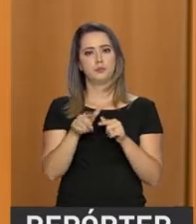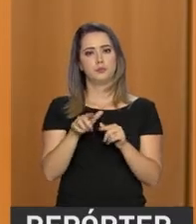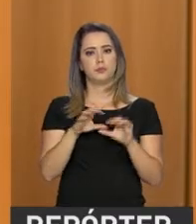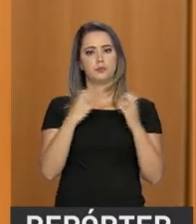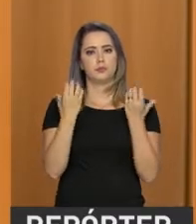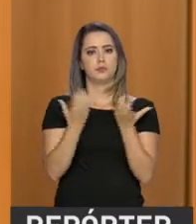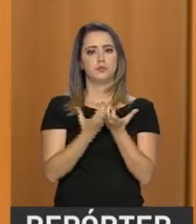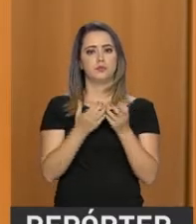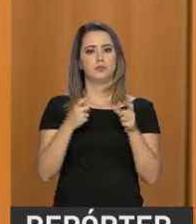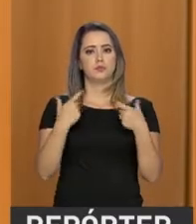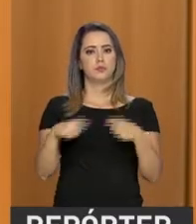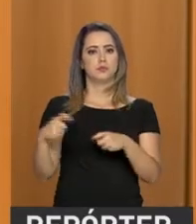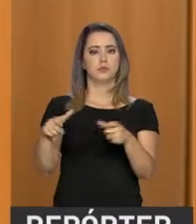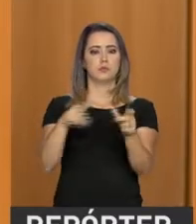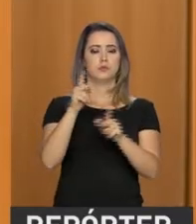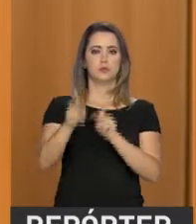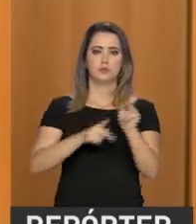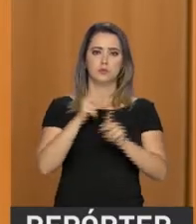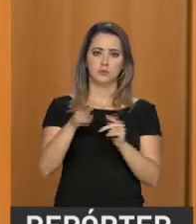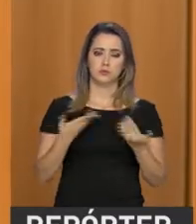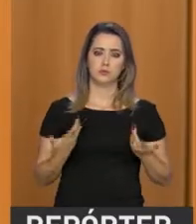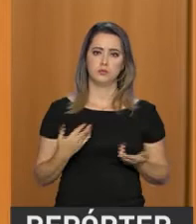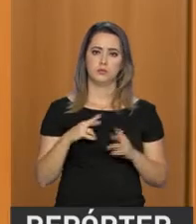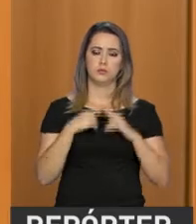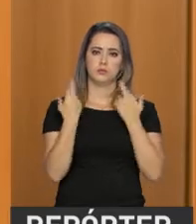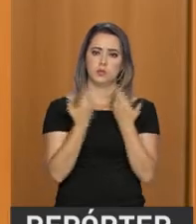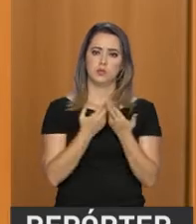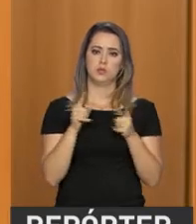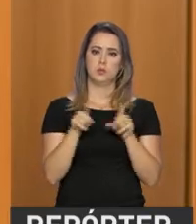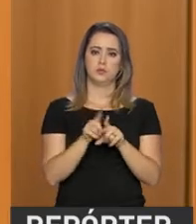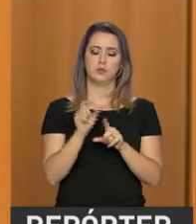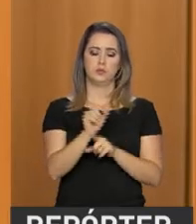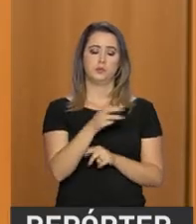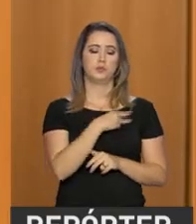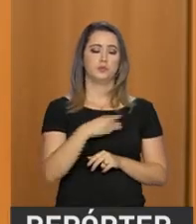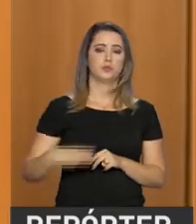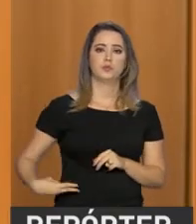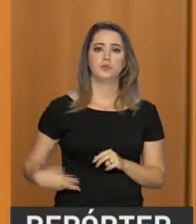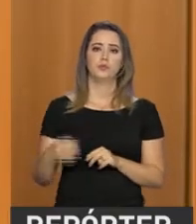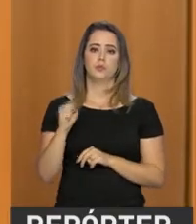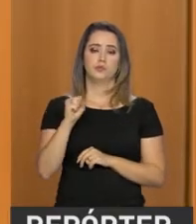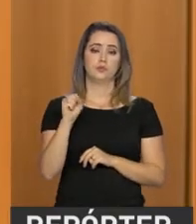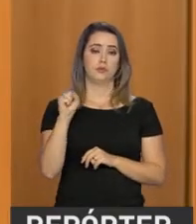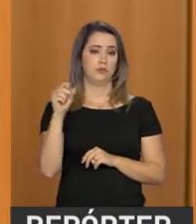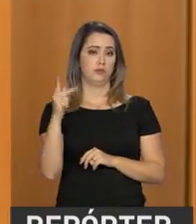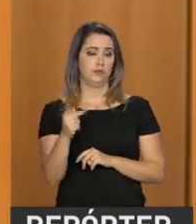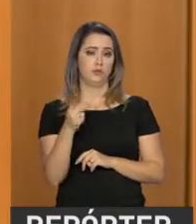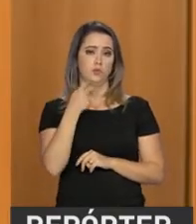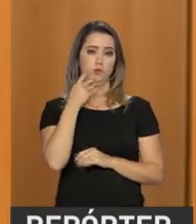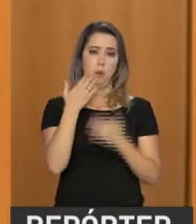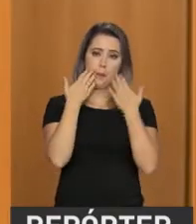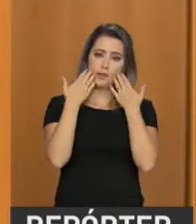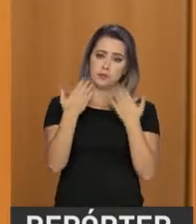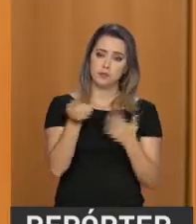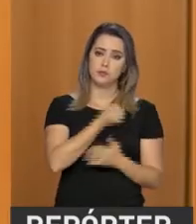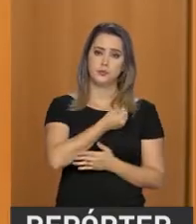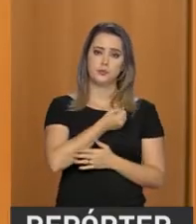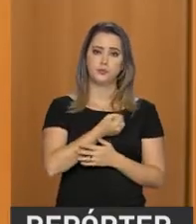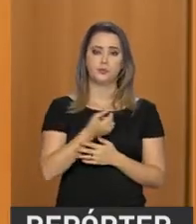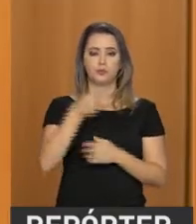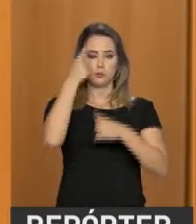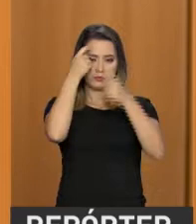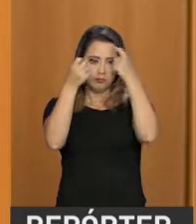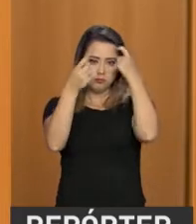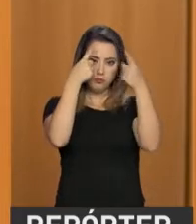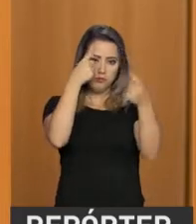comunidades e espaços públicos. Durante a reunião, Carol, o ministro da Segurança Pública, Raul Jungmann, apresentou dados sobre a